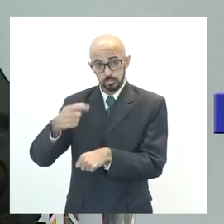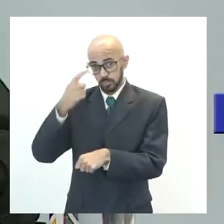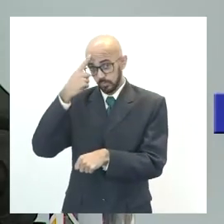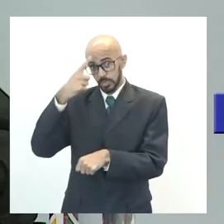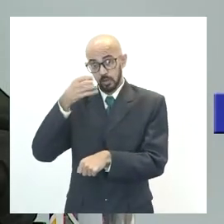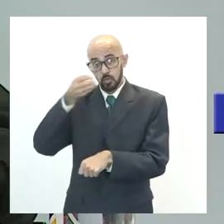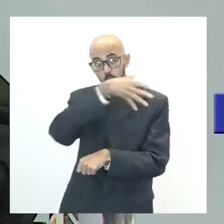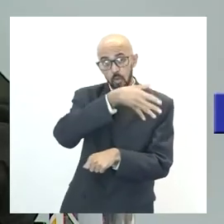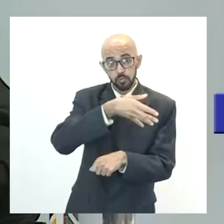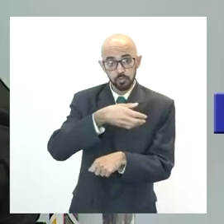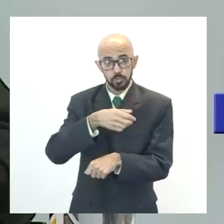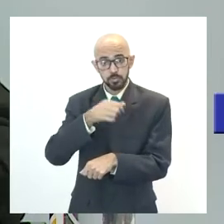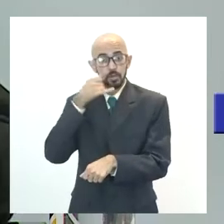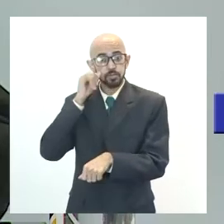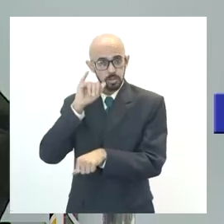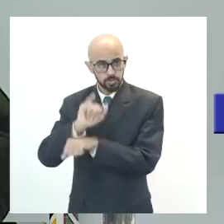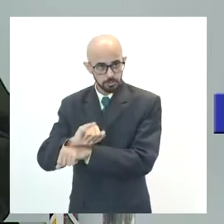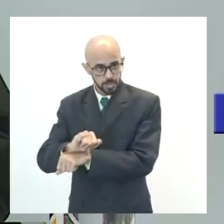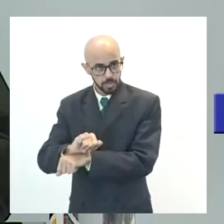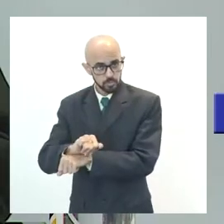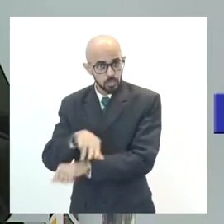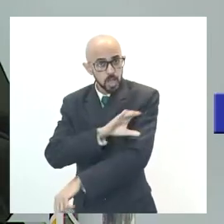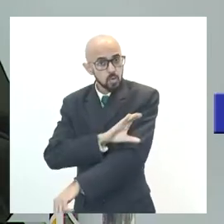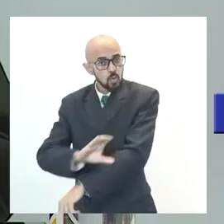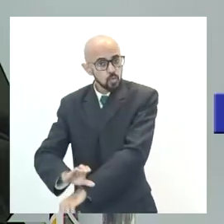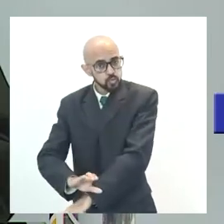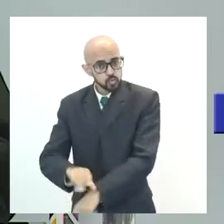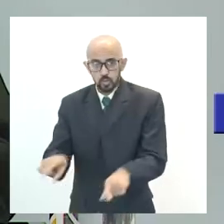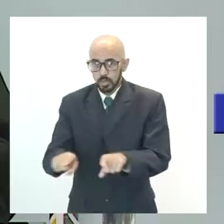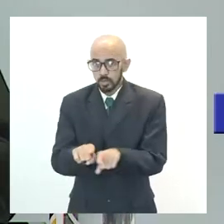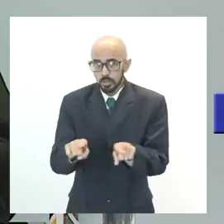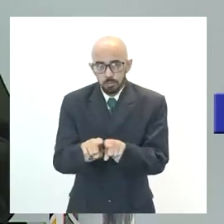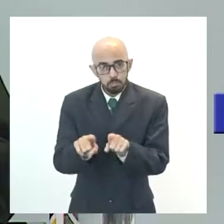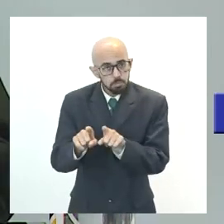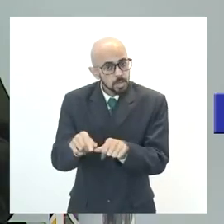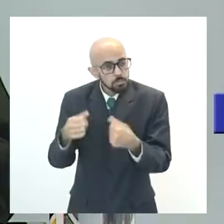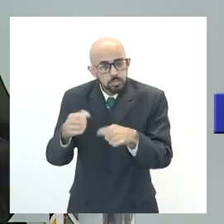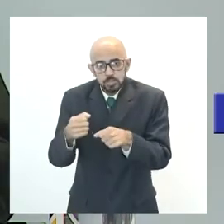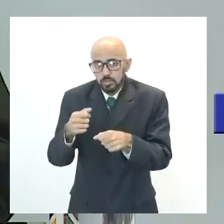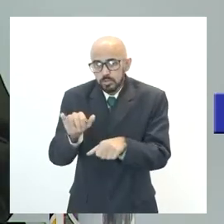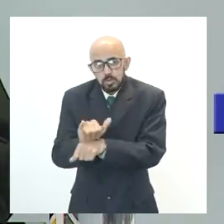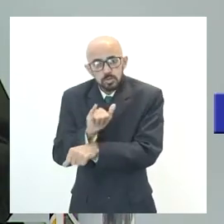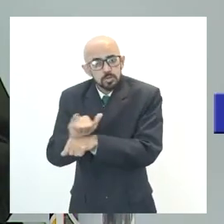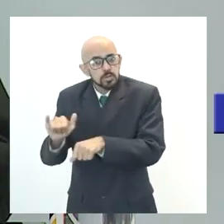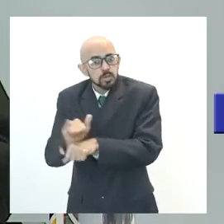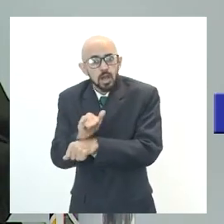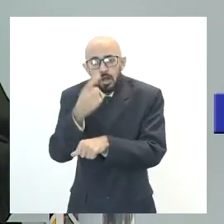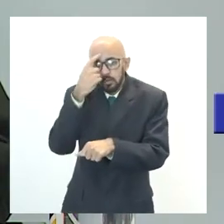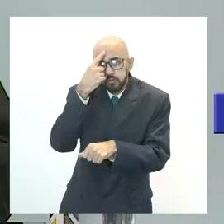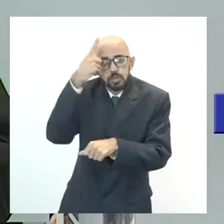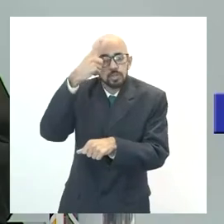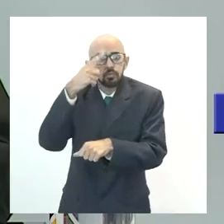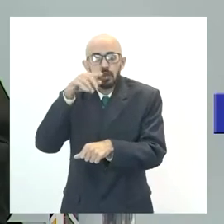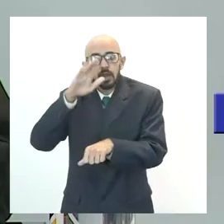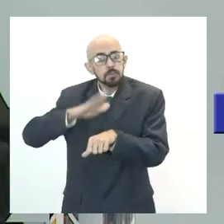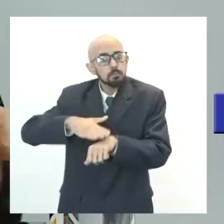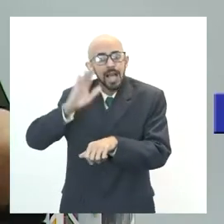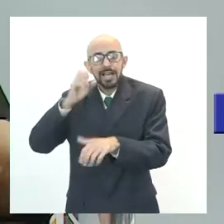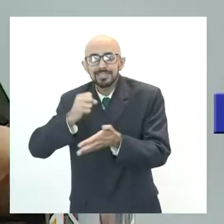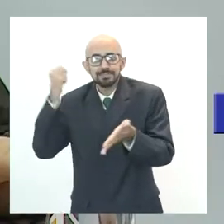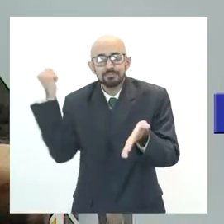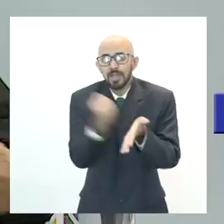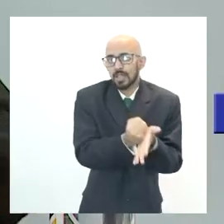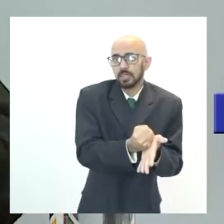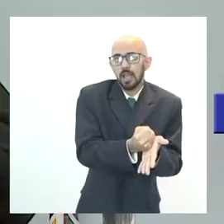parada área da cultura seguiu o mesmo caminho ela teve que se Reinventar foi mais impactada desde o